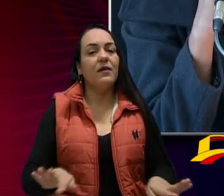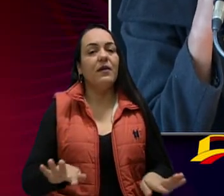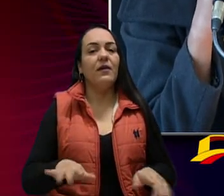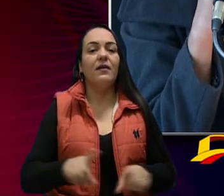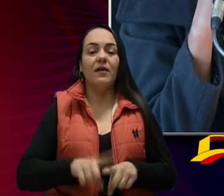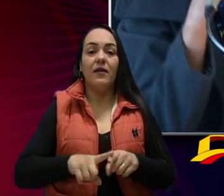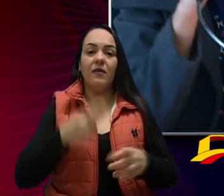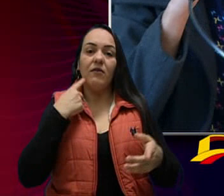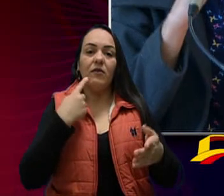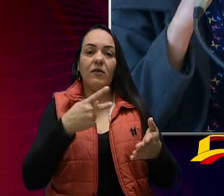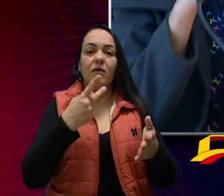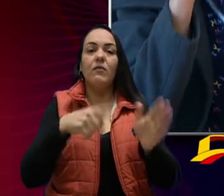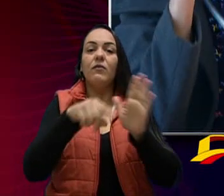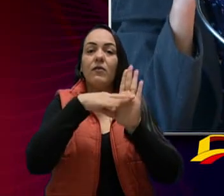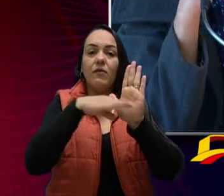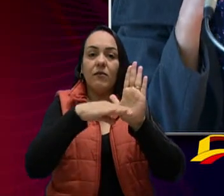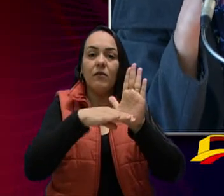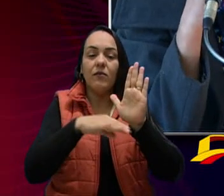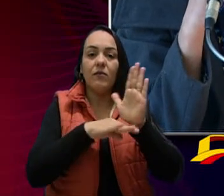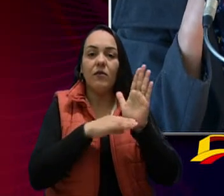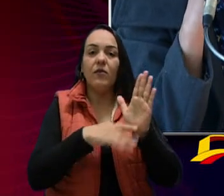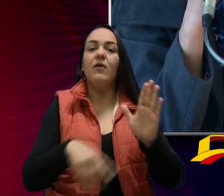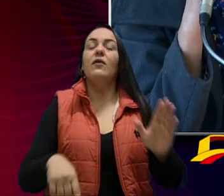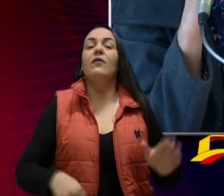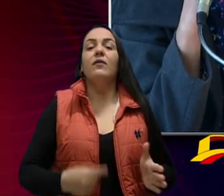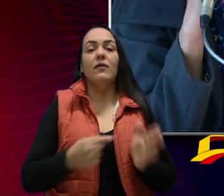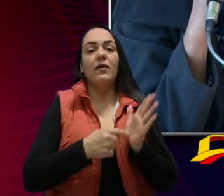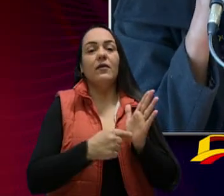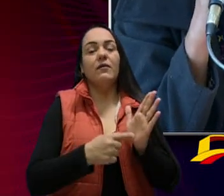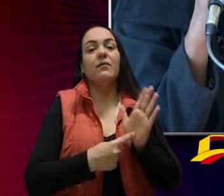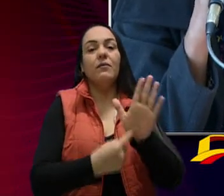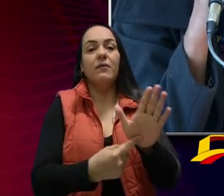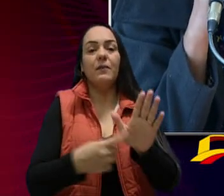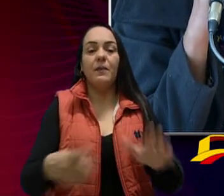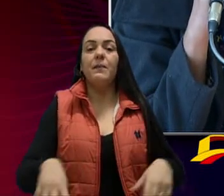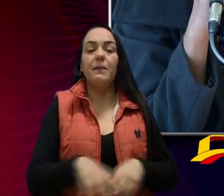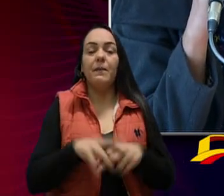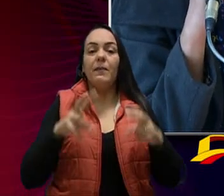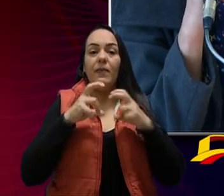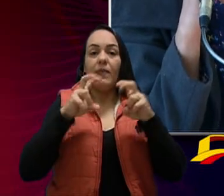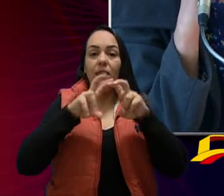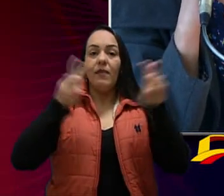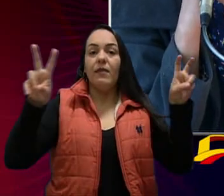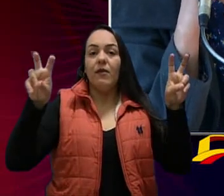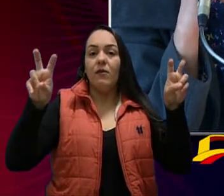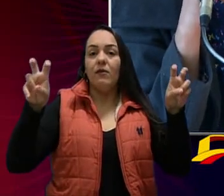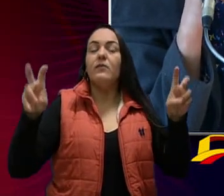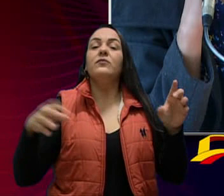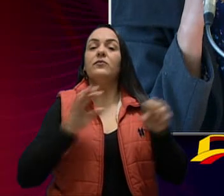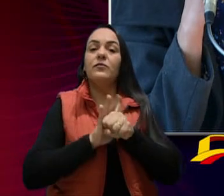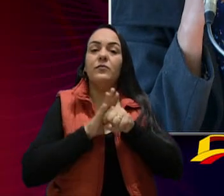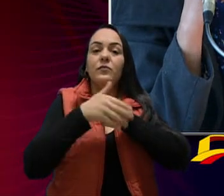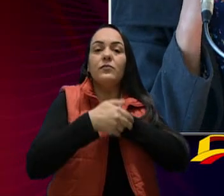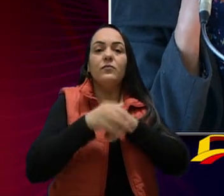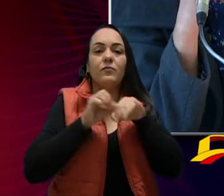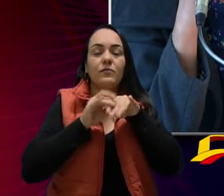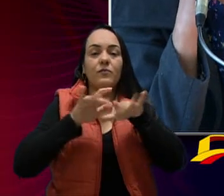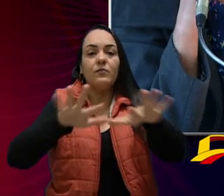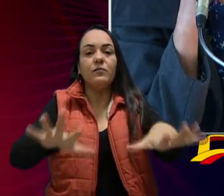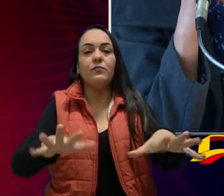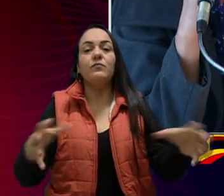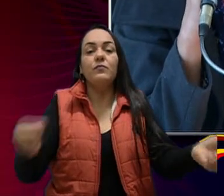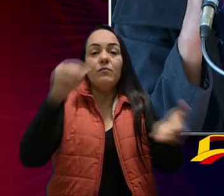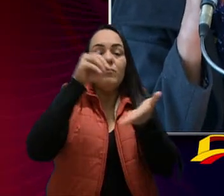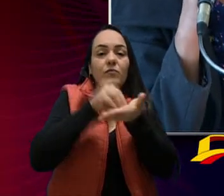pontuação que eu faço aqui questão de ordem né pontuação é que esse assunto do coronavírus ele está na ordem do dia ele está